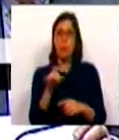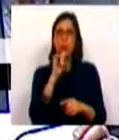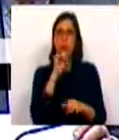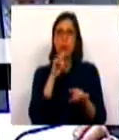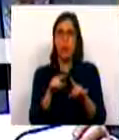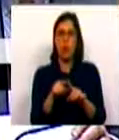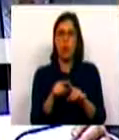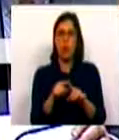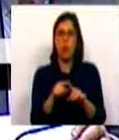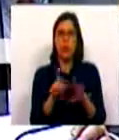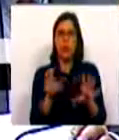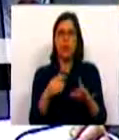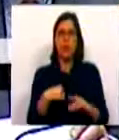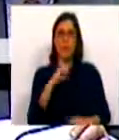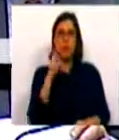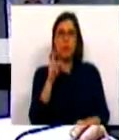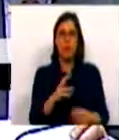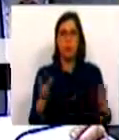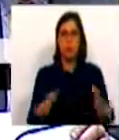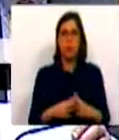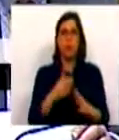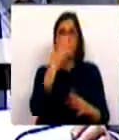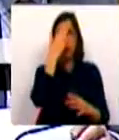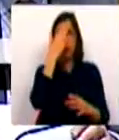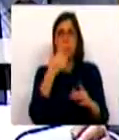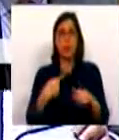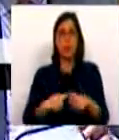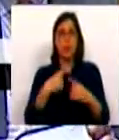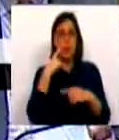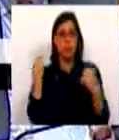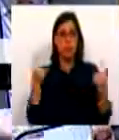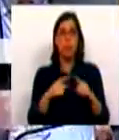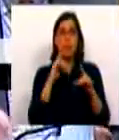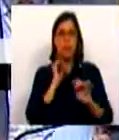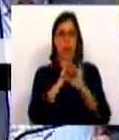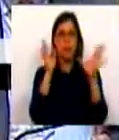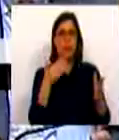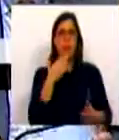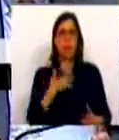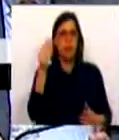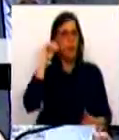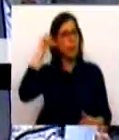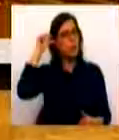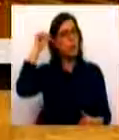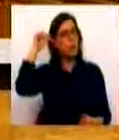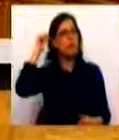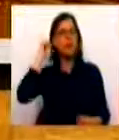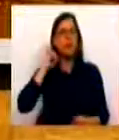oportunidade para isso, mas não deixarei de responder, porque acho que, além de mais, acho que é de interesse público esse esclarecimento. Muito obrigado, Sr. Deputado.